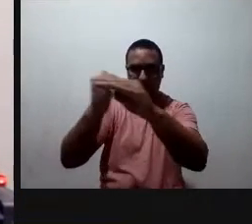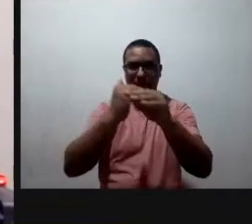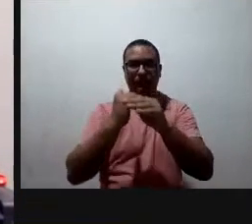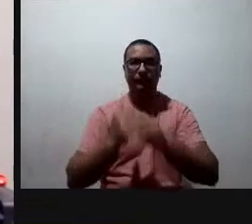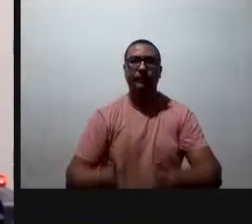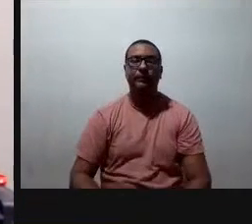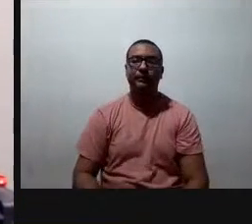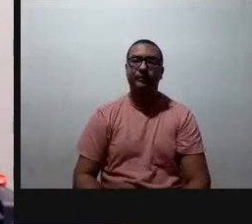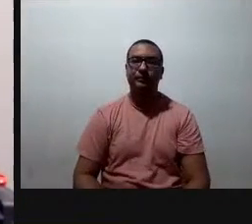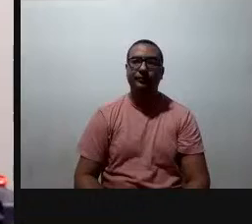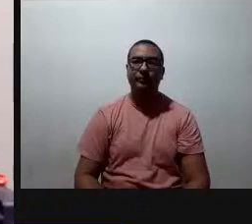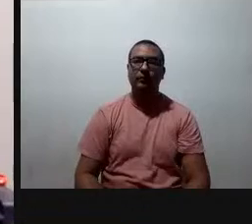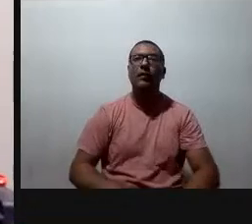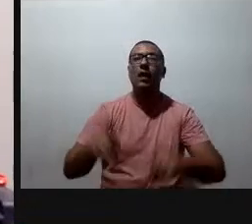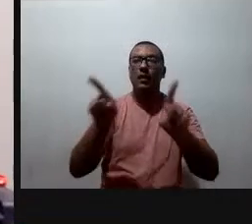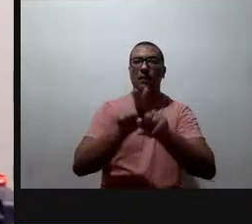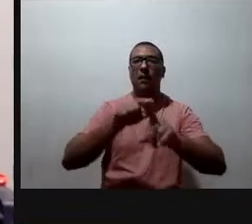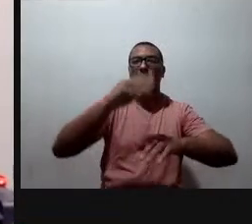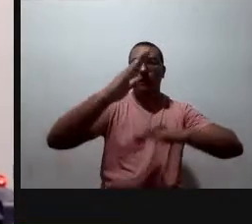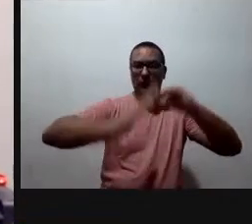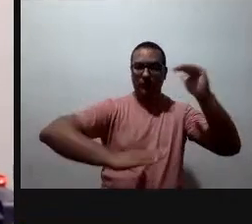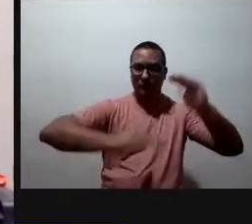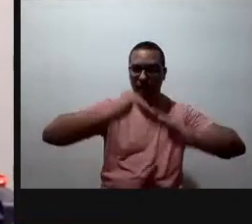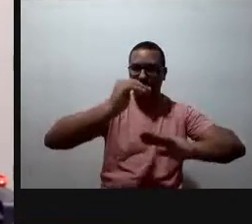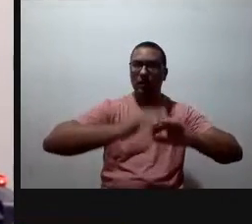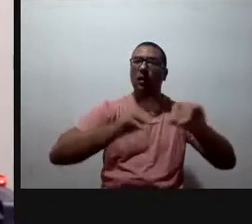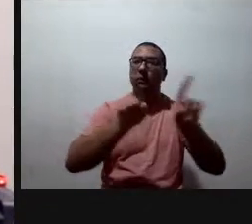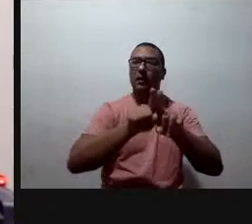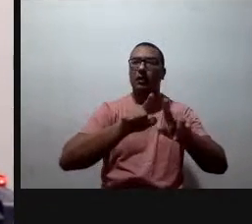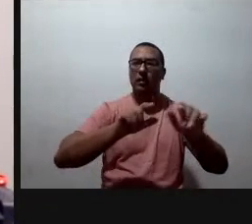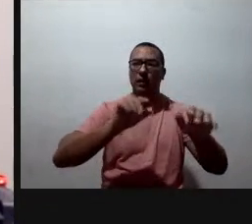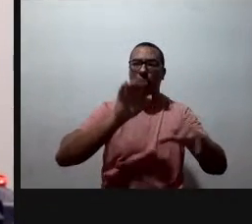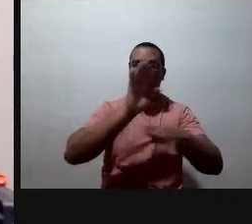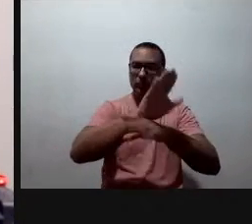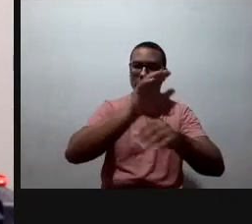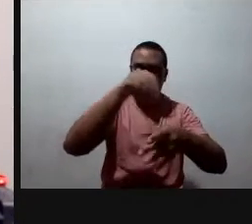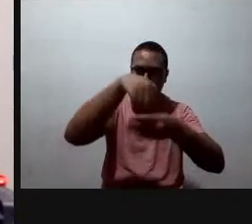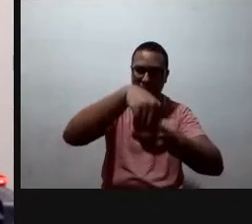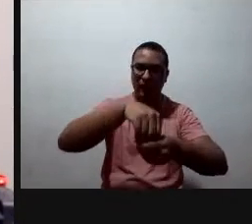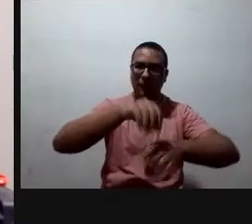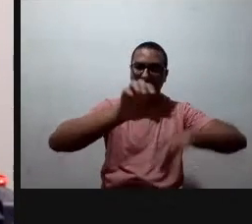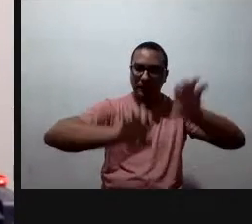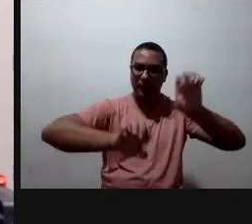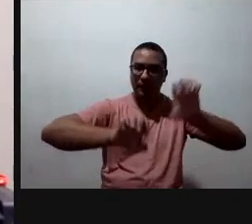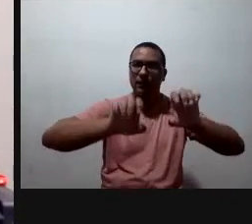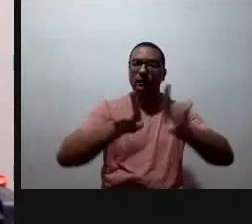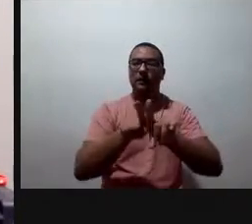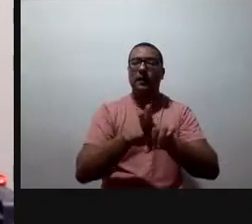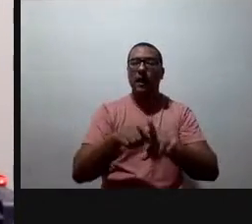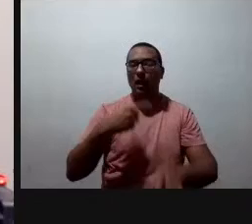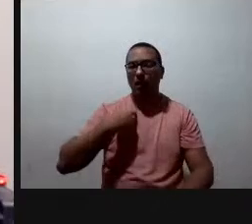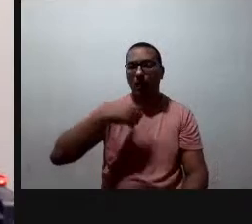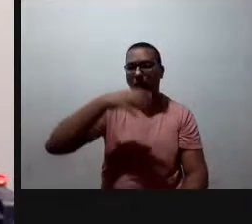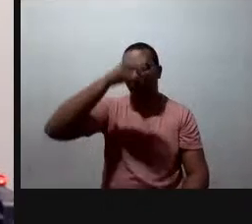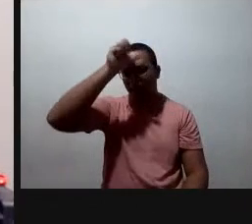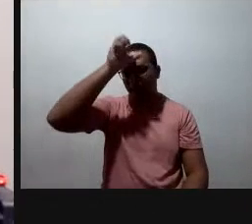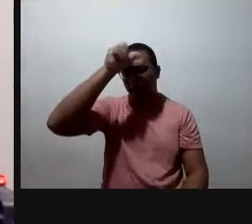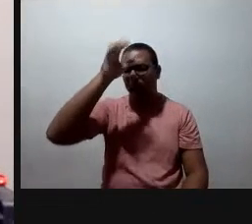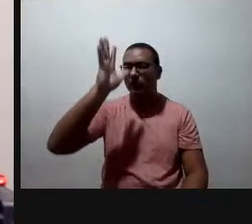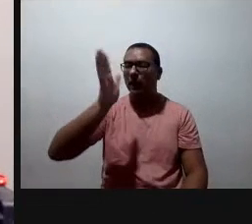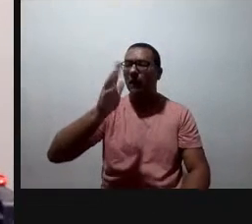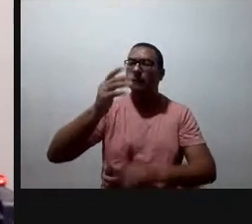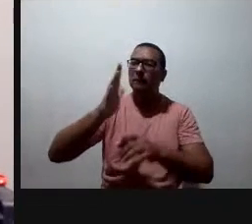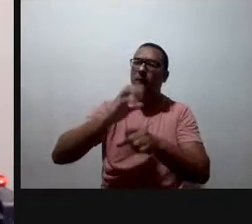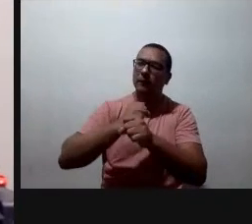como profissional que faz gestão de mudanças em várias empresas, se tem uma coisa que eu aprendi nesses quase 20 anos trabalhando